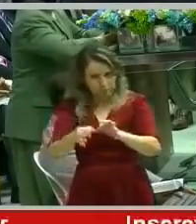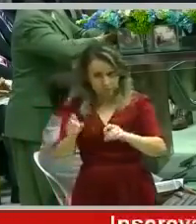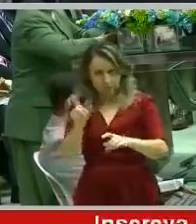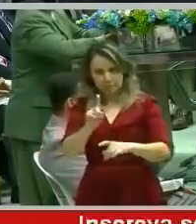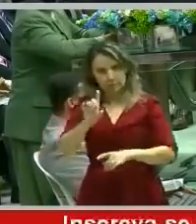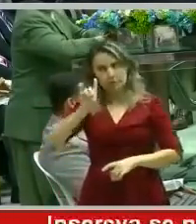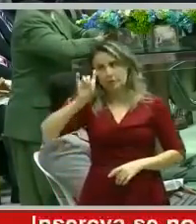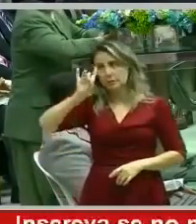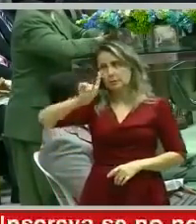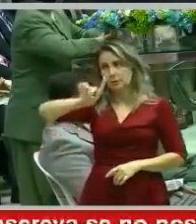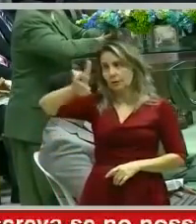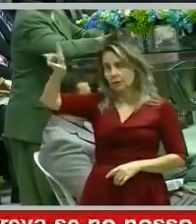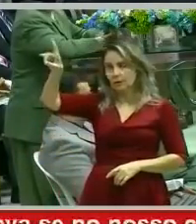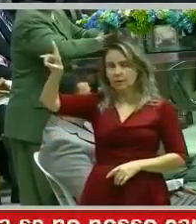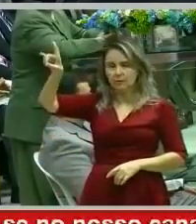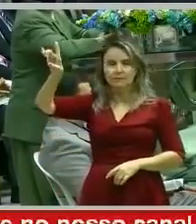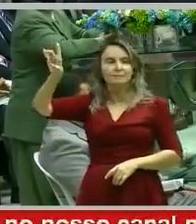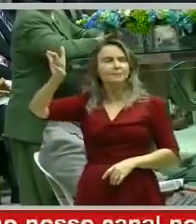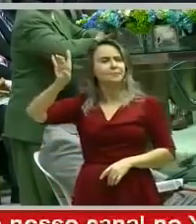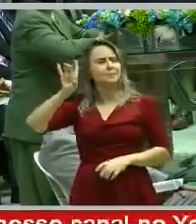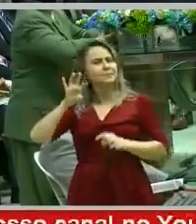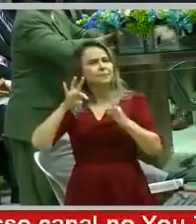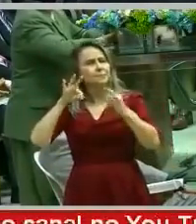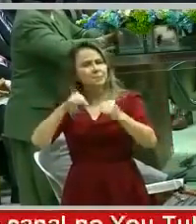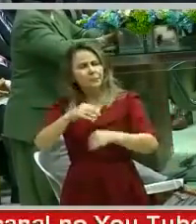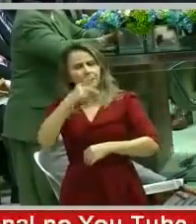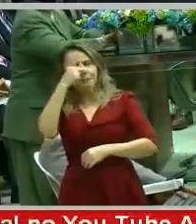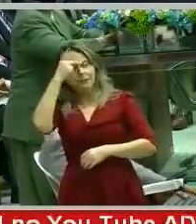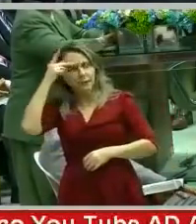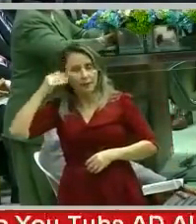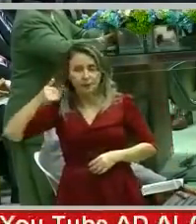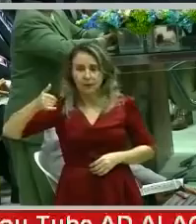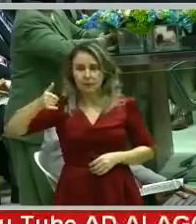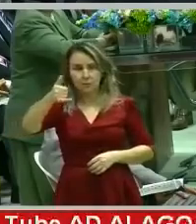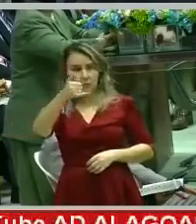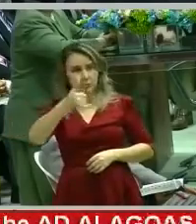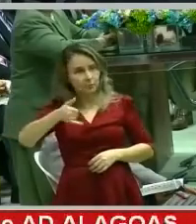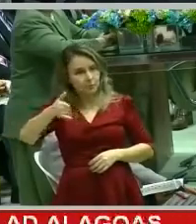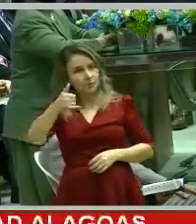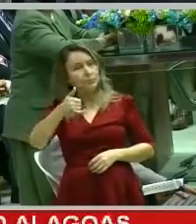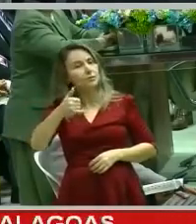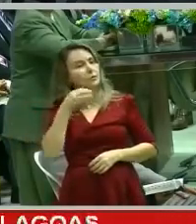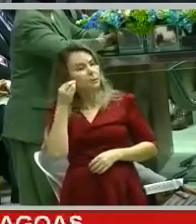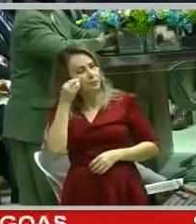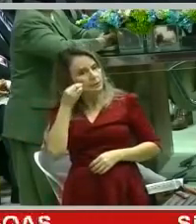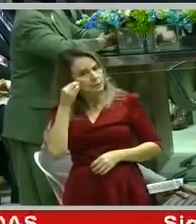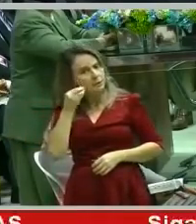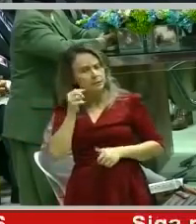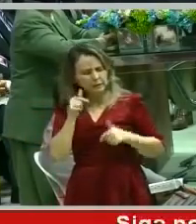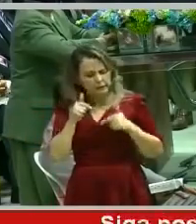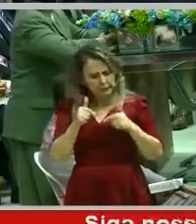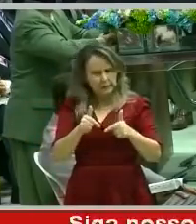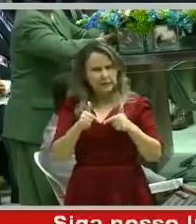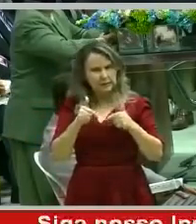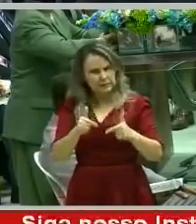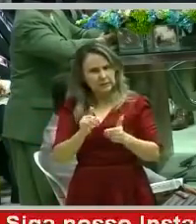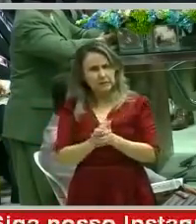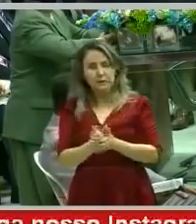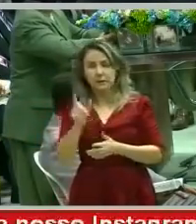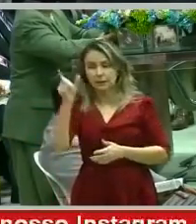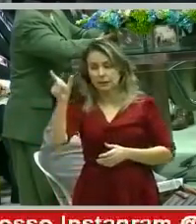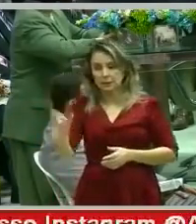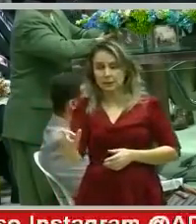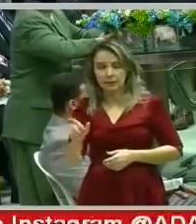ungido, ele enfrenta luta. Todo mundo ungido enfrenta problema. Você vê que Eliabe levantou-se do nada, xingou Davi,